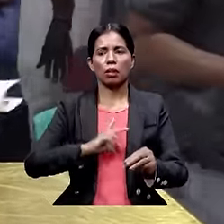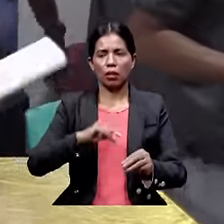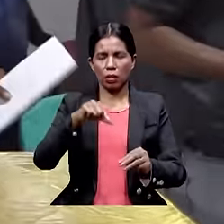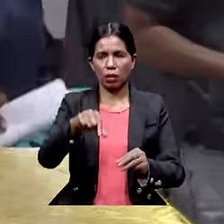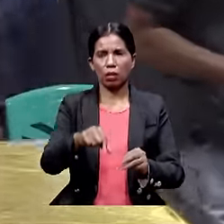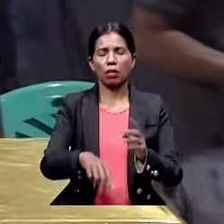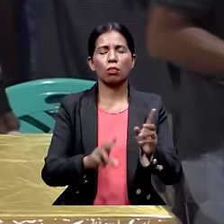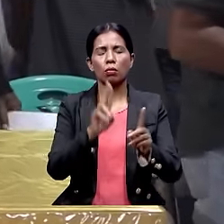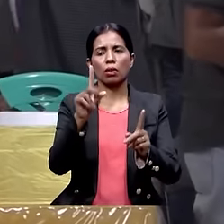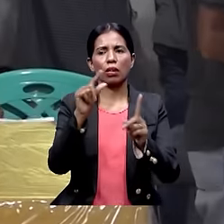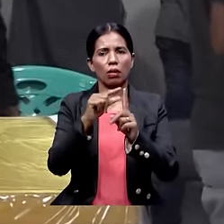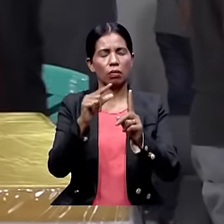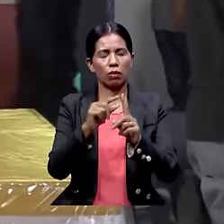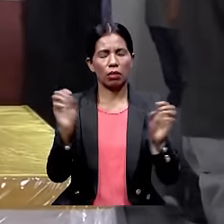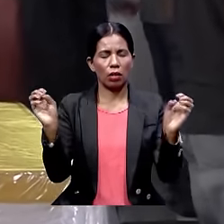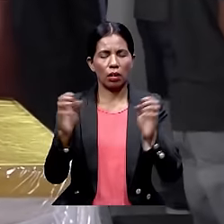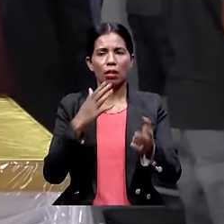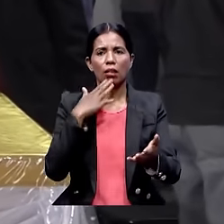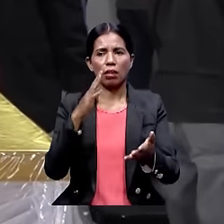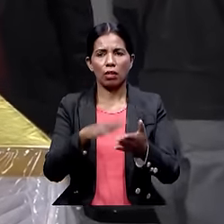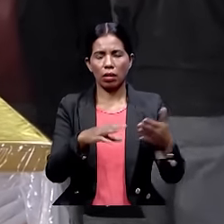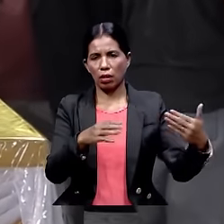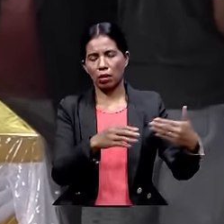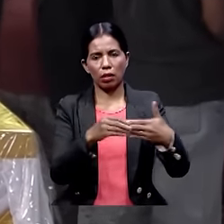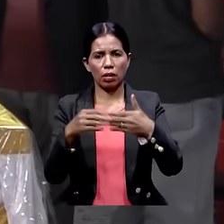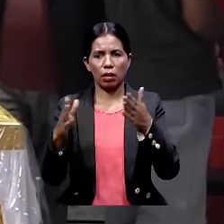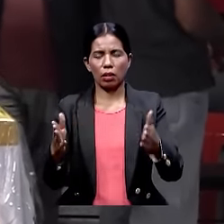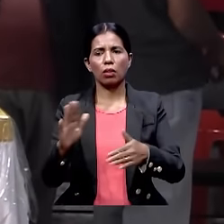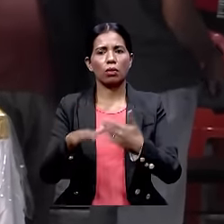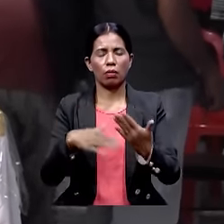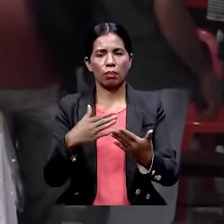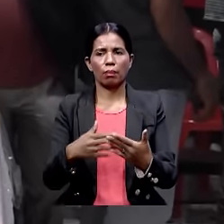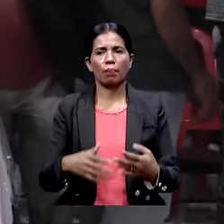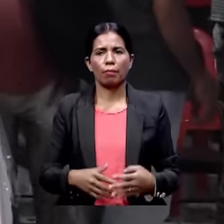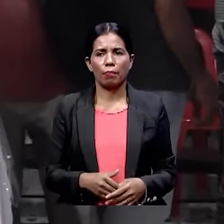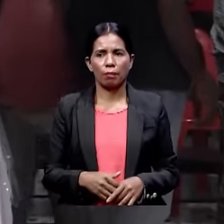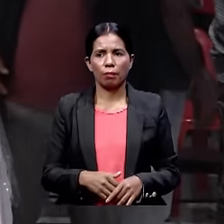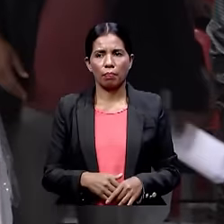a saile fua nebe la educativo ba liderança sira. Rafael dos Reis, GMN.